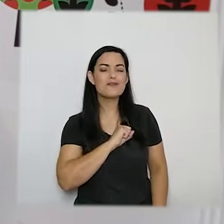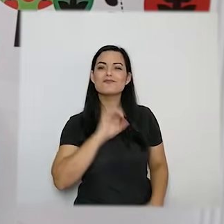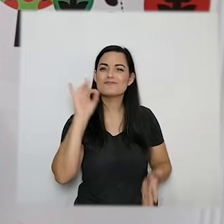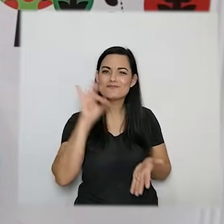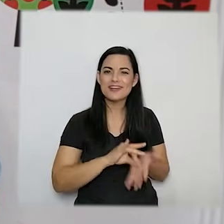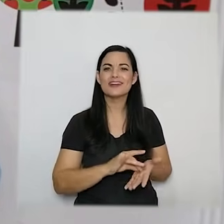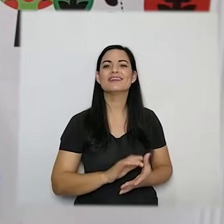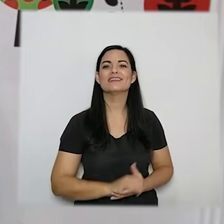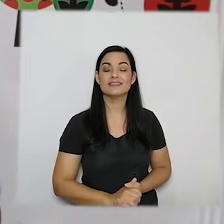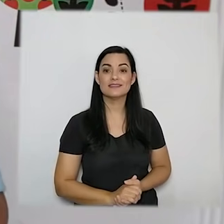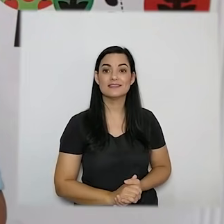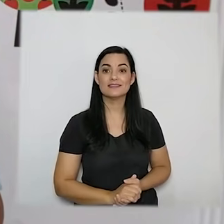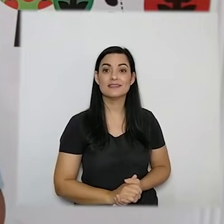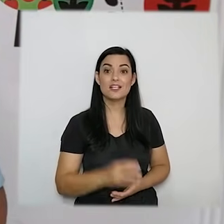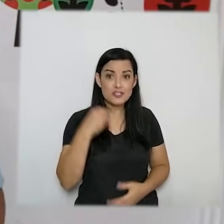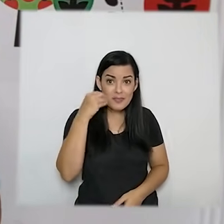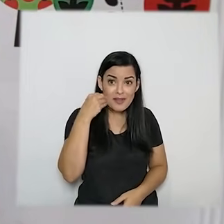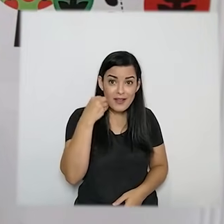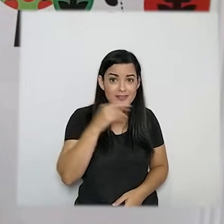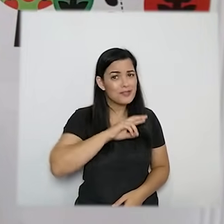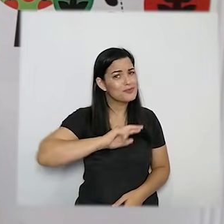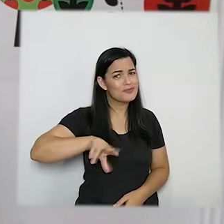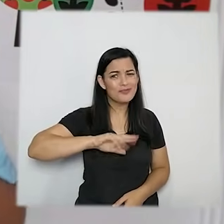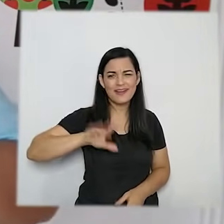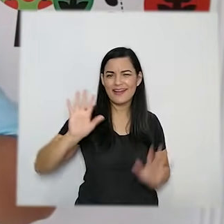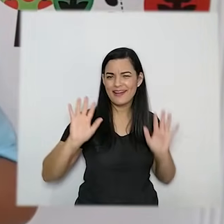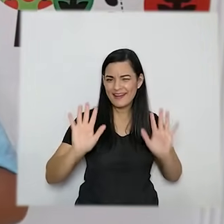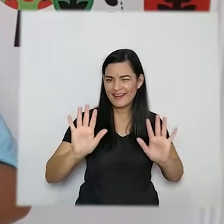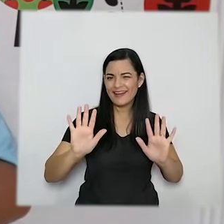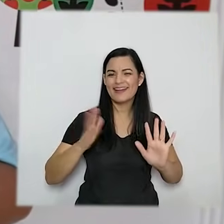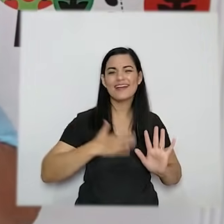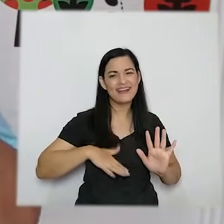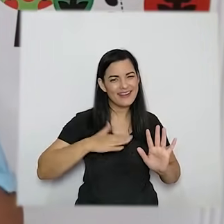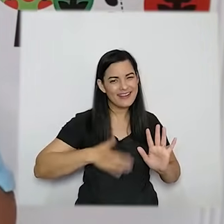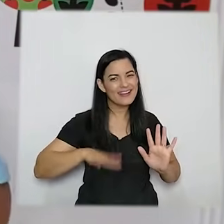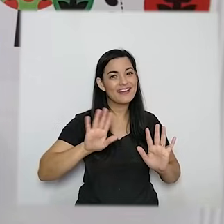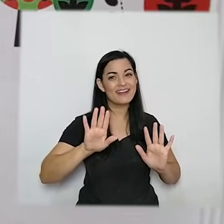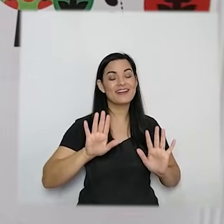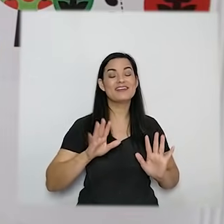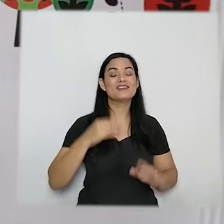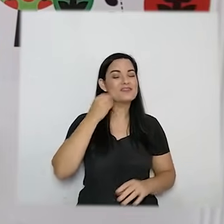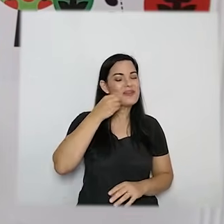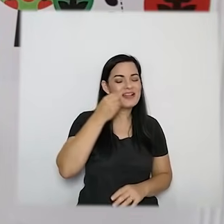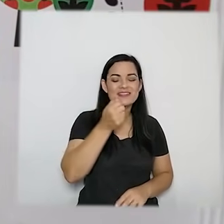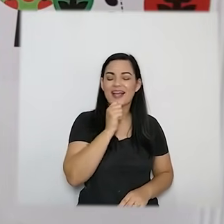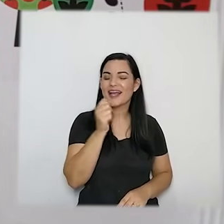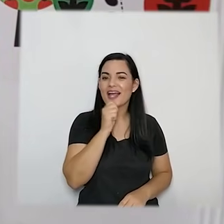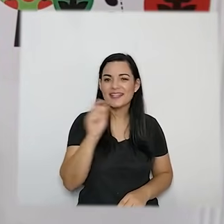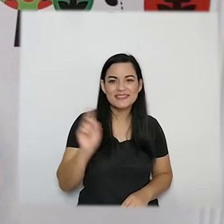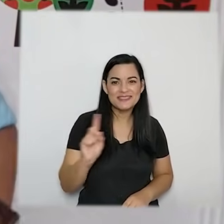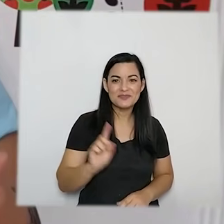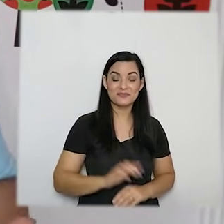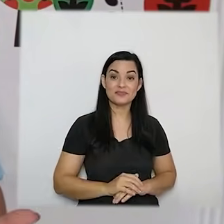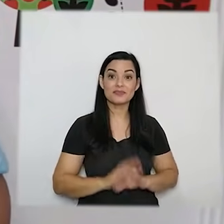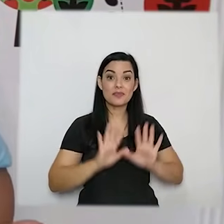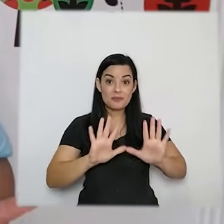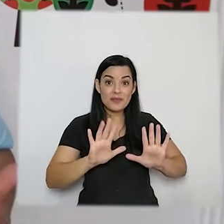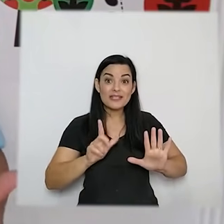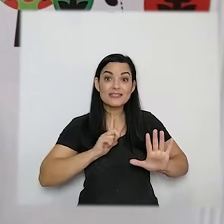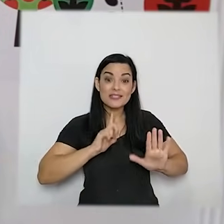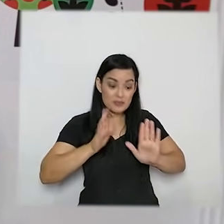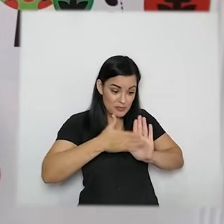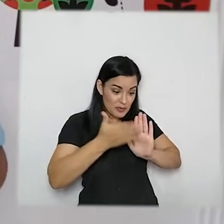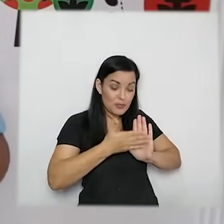amar. Não é experiência ainda. Calma, que ainda não são experiências. Mas eu